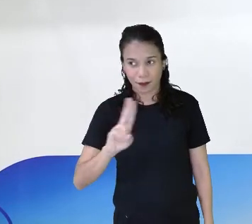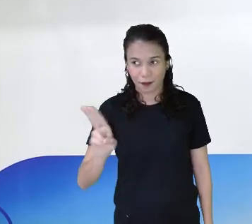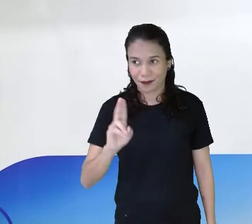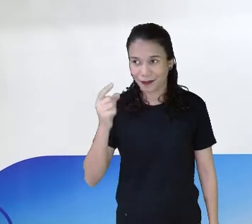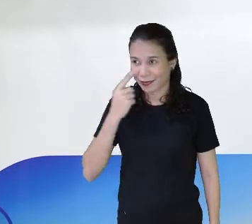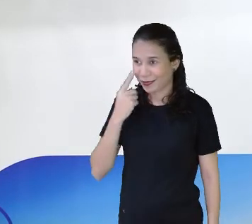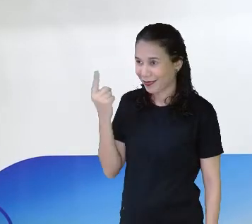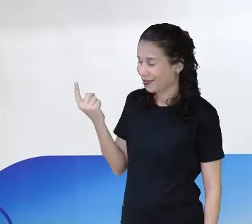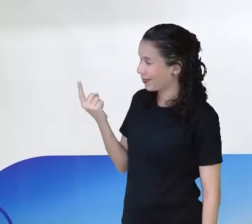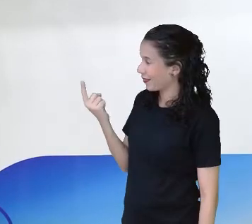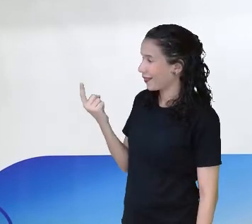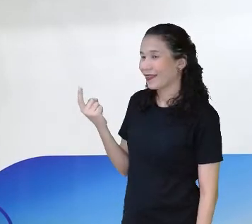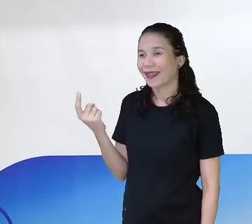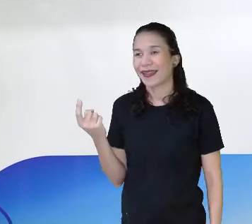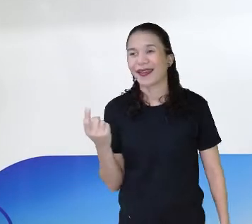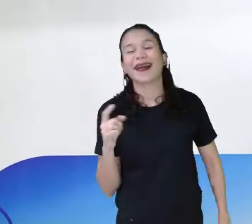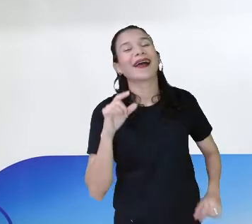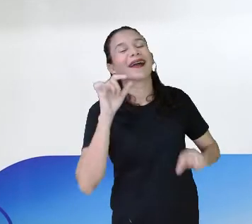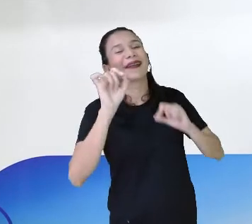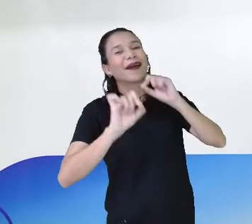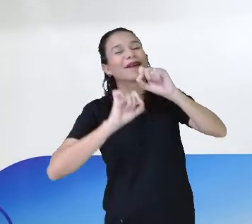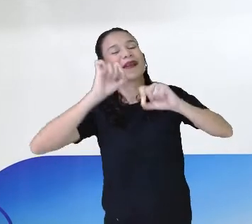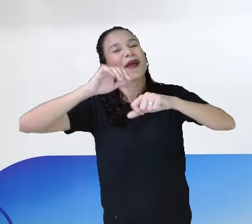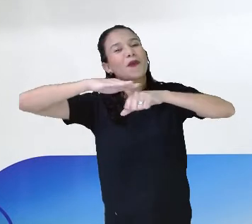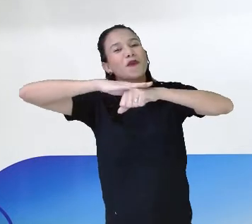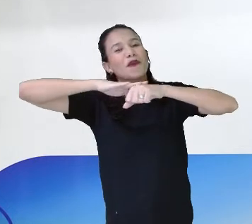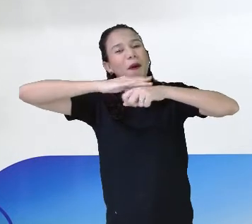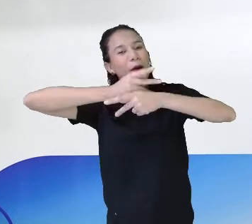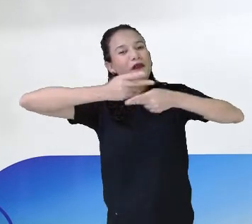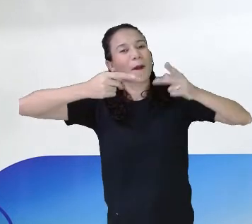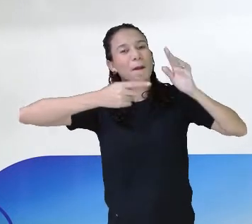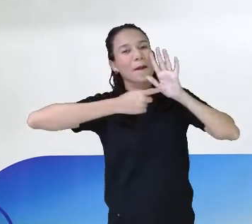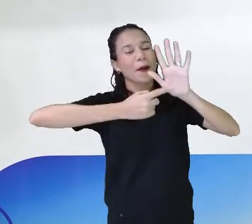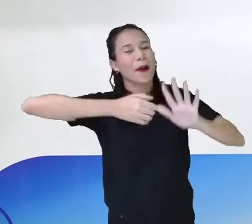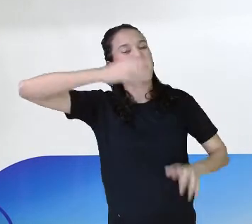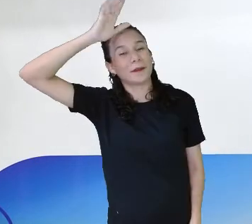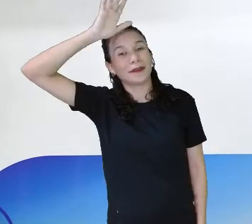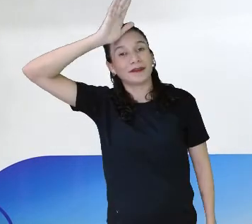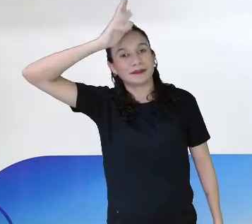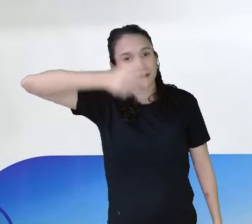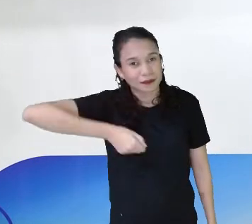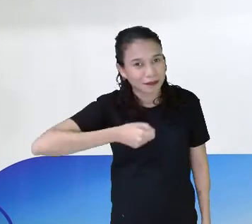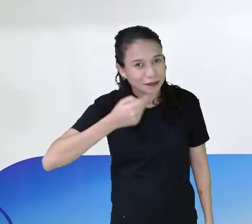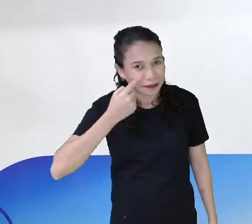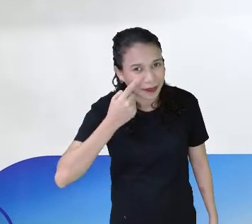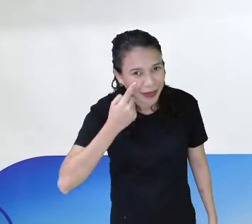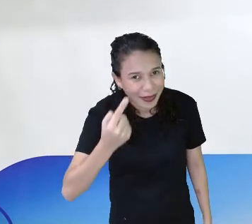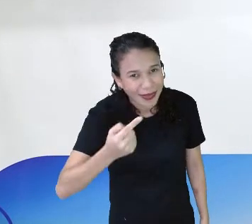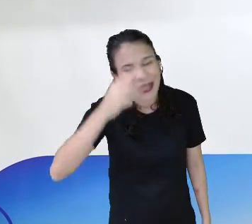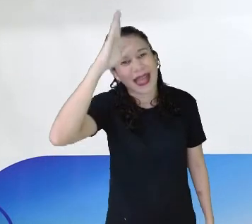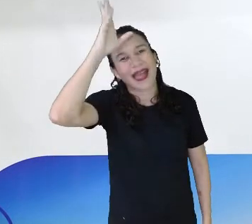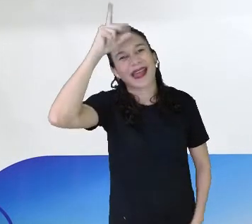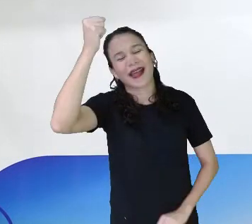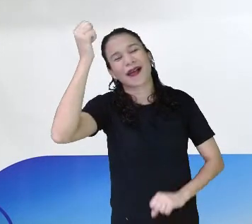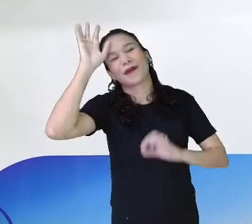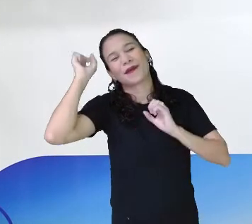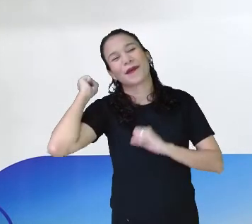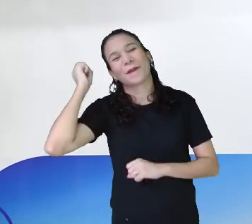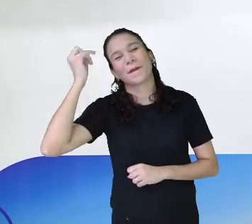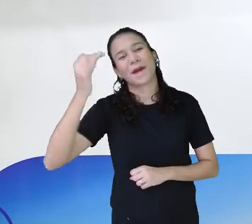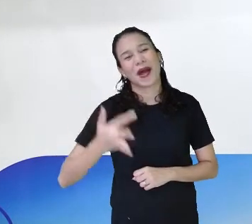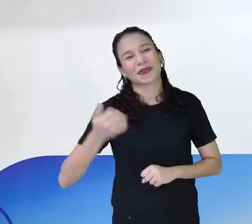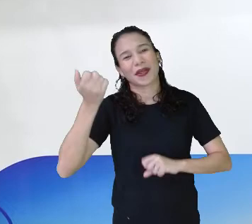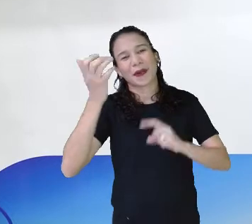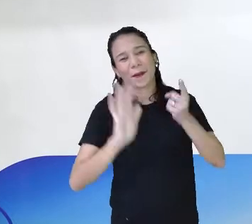quem eu trouxe para conversar com vocês. Mostrar aí o que são patrimônios. Estão lembrando dele? O Galo da Madrugada, né?